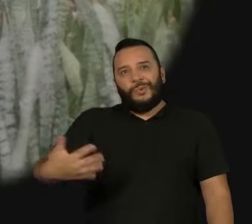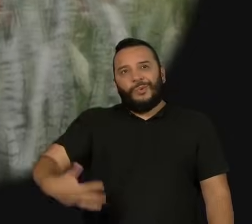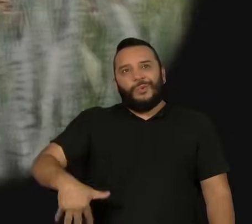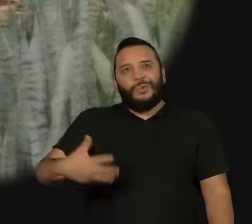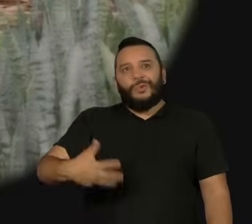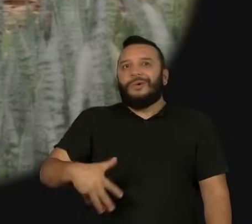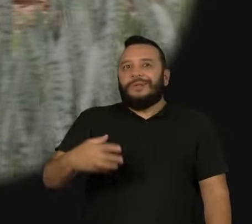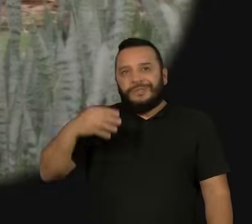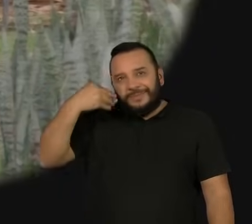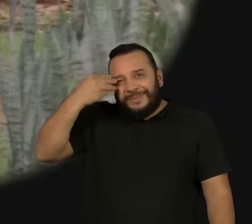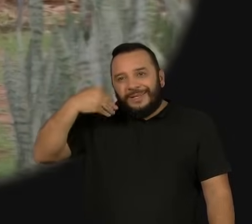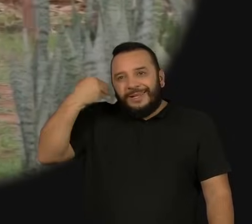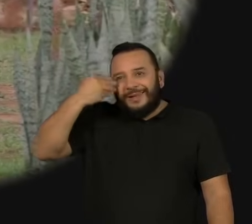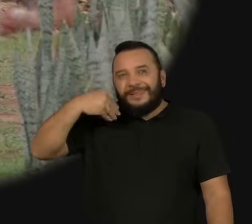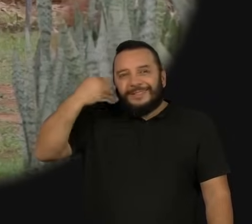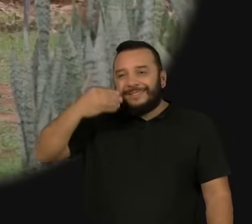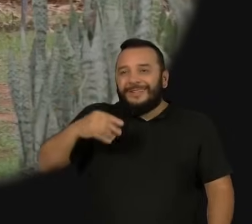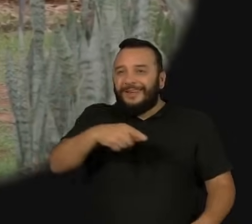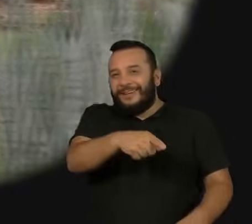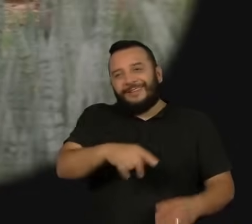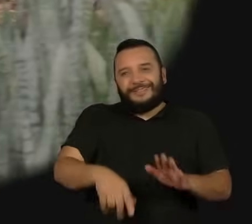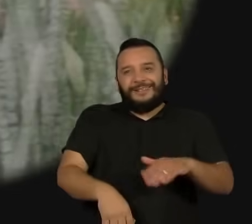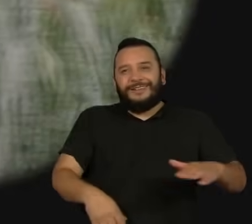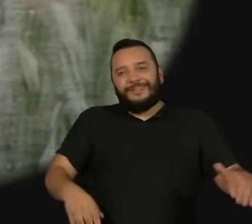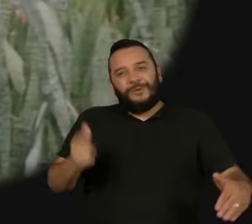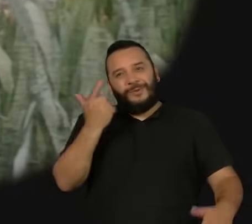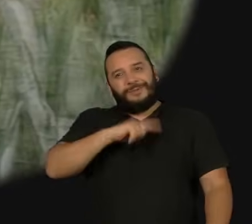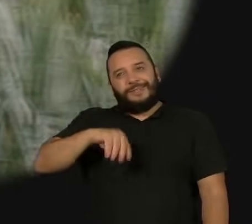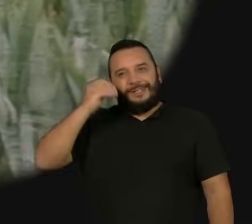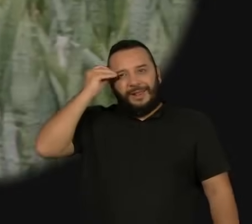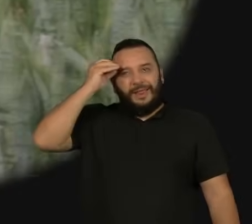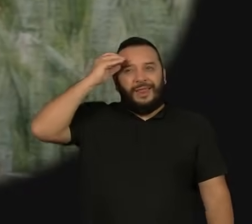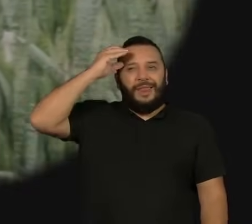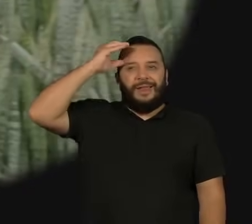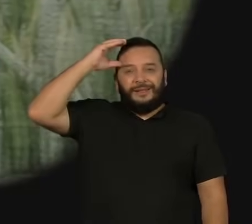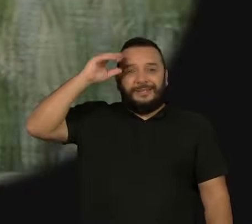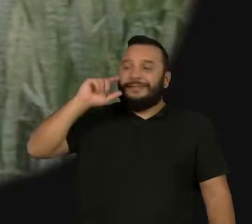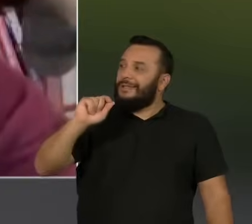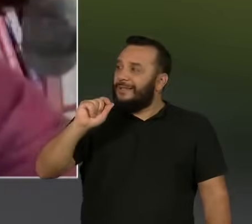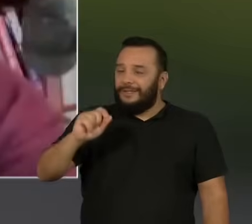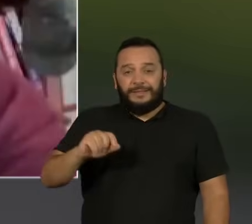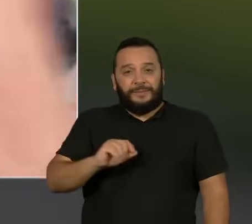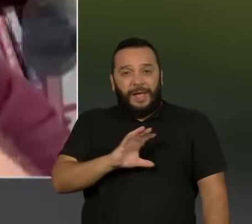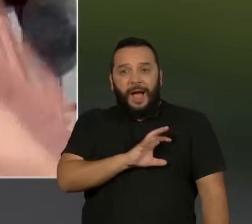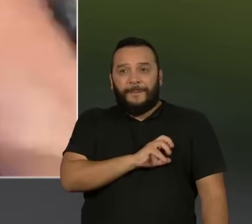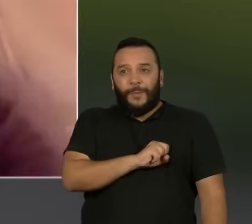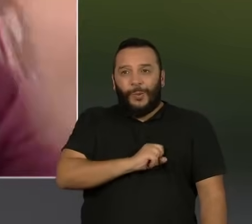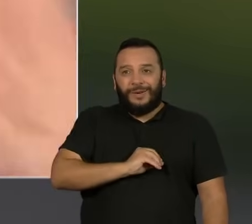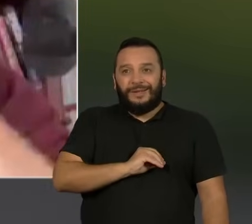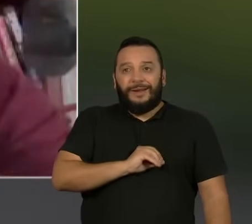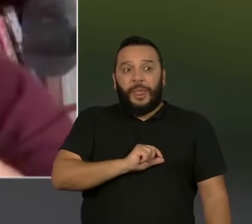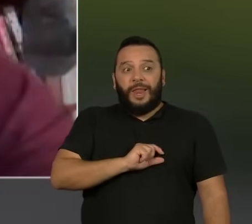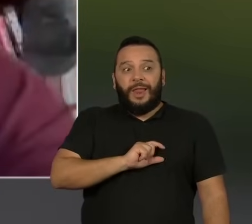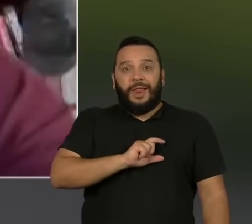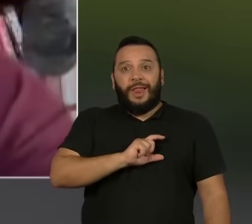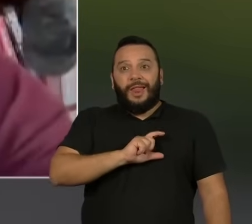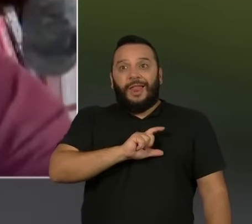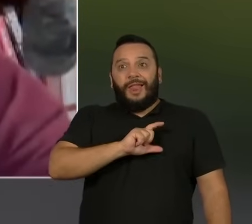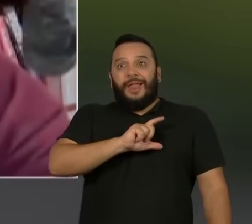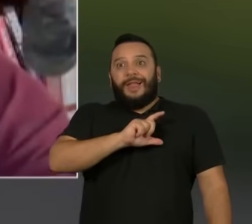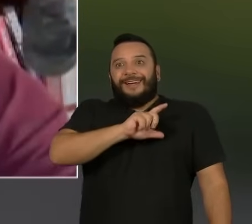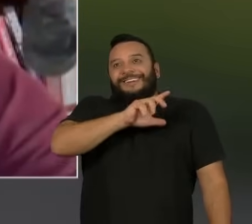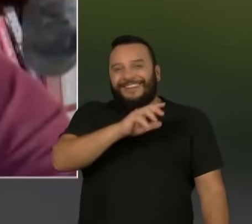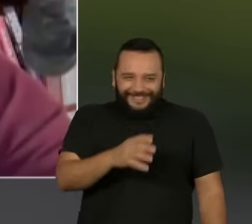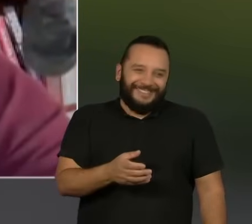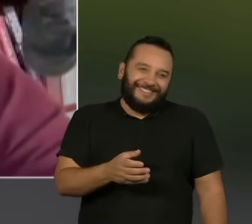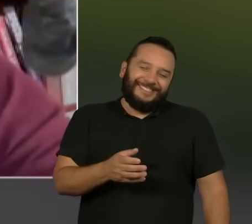tipo de vivência faz com que as crianças possam desenvolver amor pela natureza, entender que a terra é a nossa